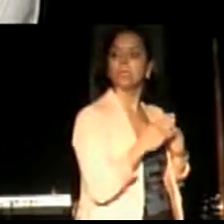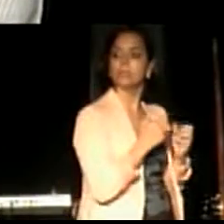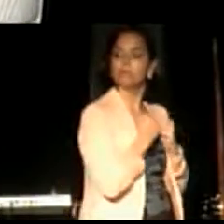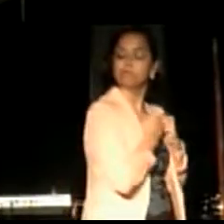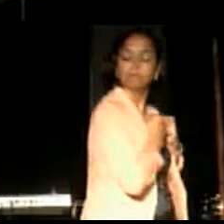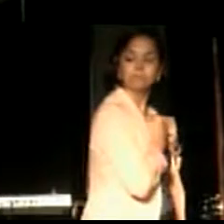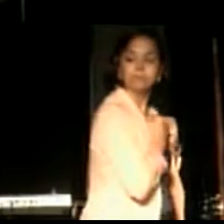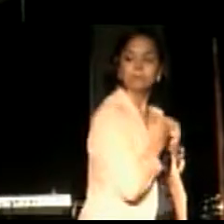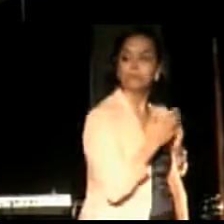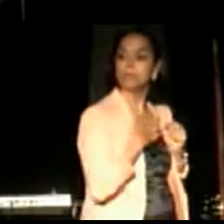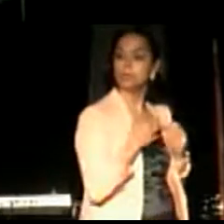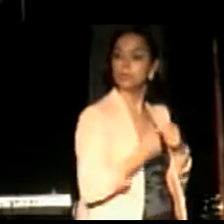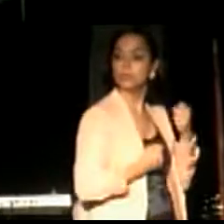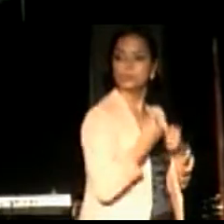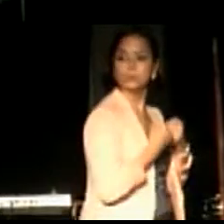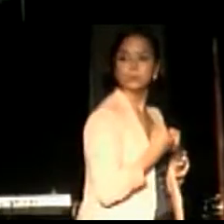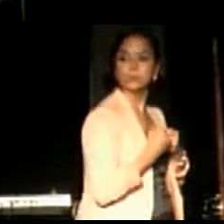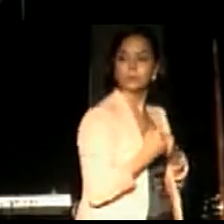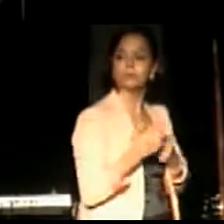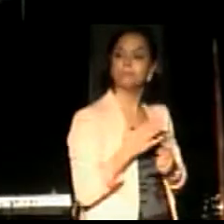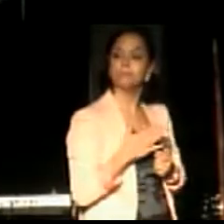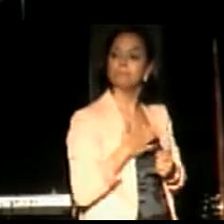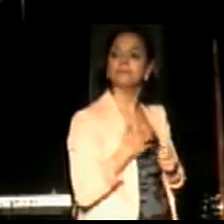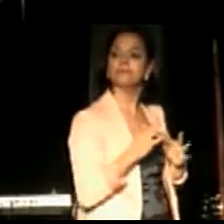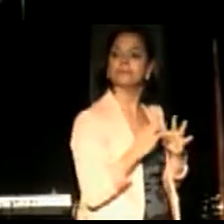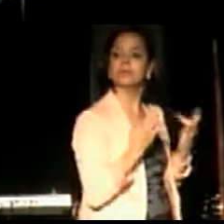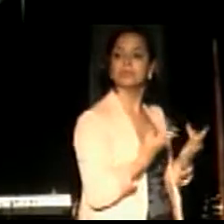ferrenhamente a isso? Ou você abre mão